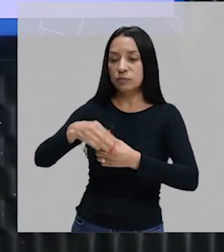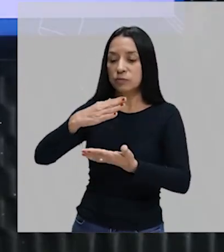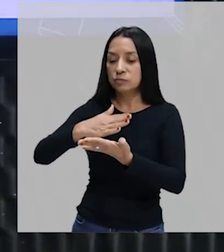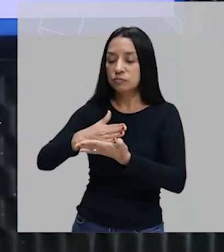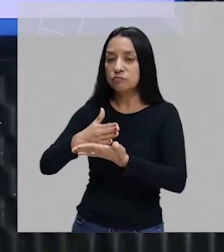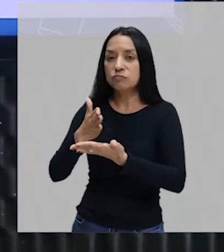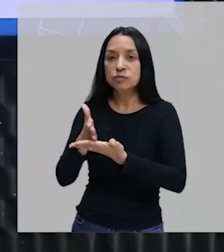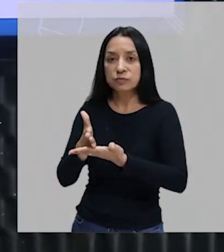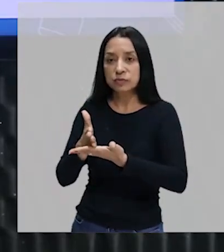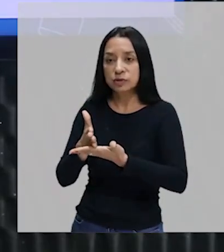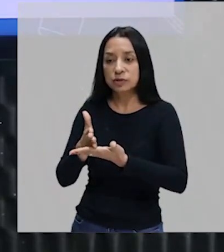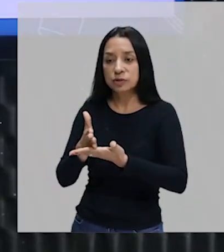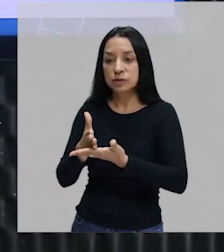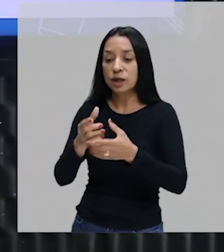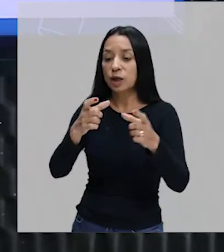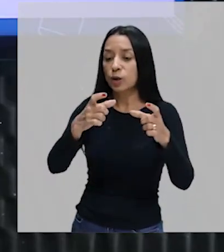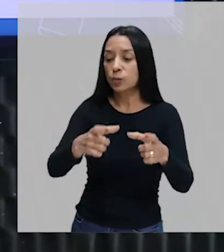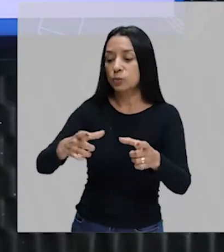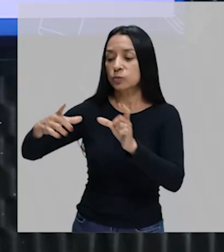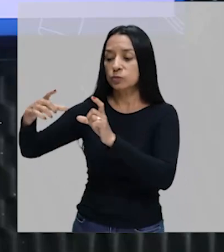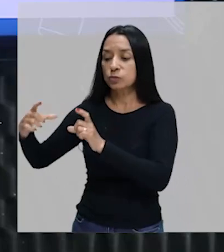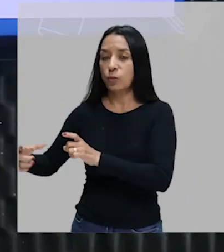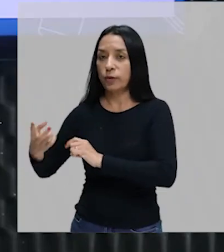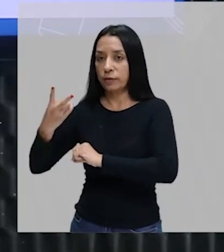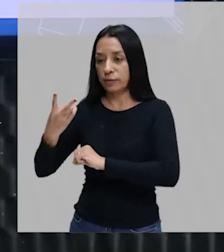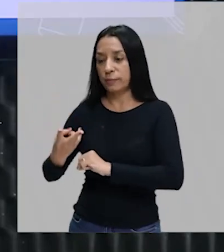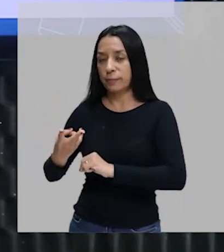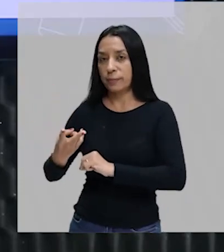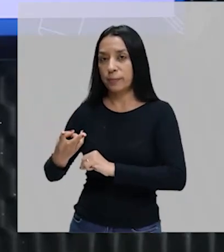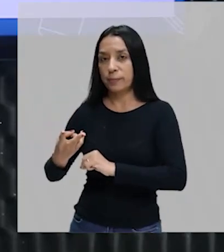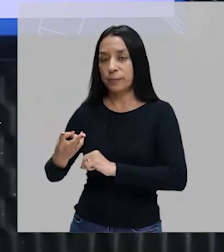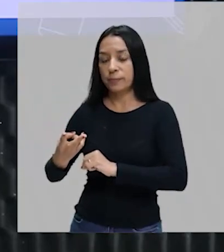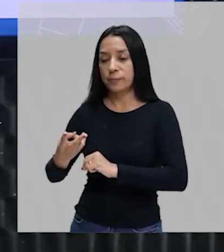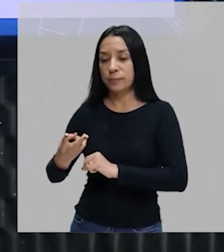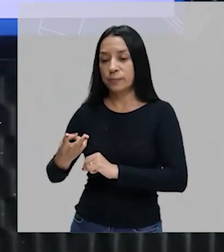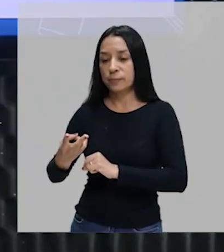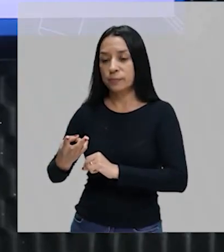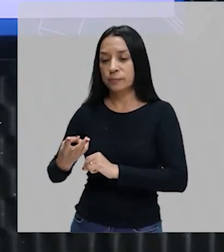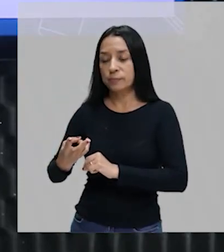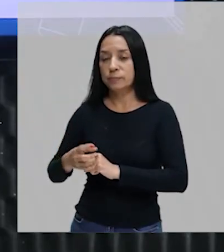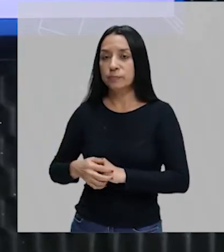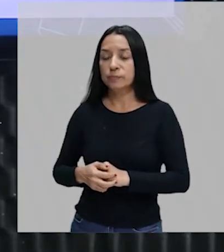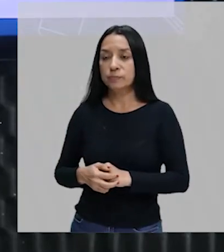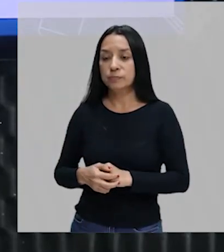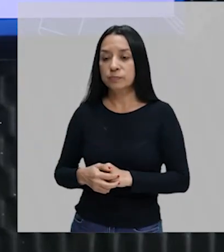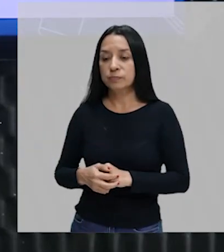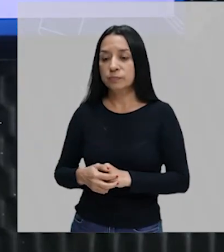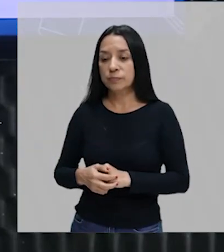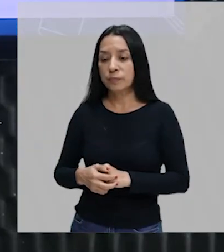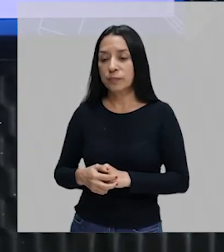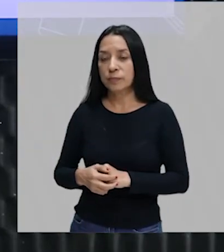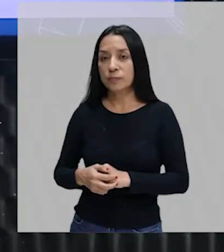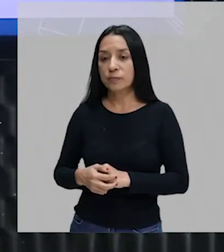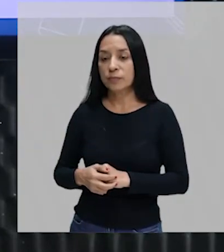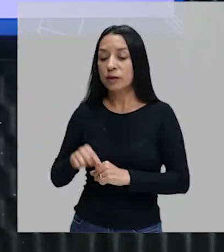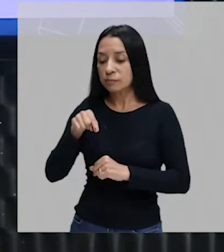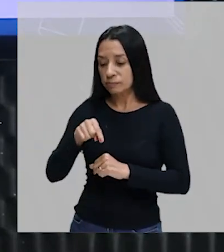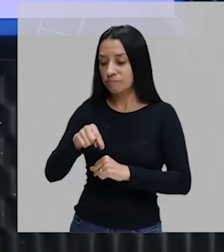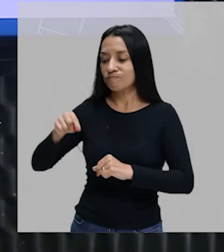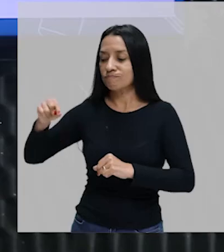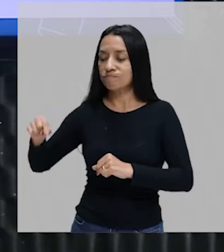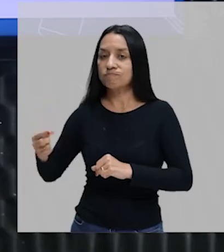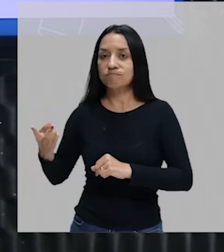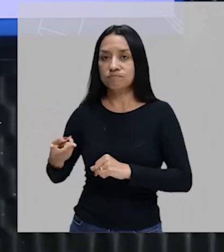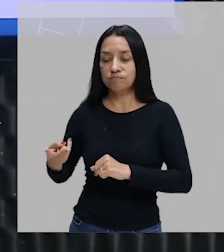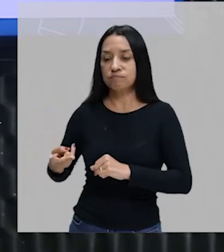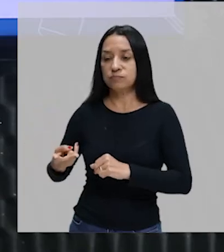dividida em dois grandes lotes de terra. Ela foi dividida em dois grandes lotes de terra, onde esses lotes eles